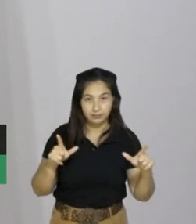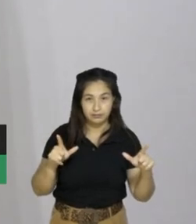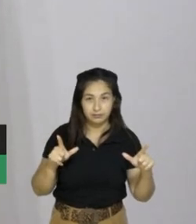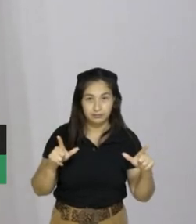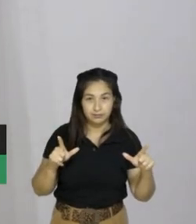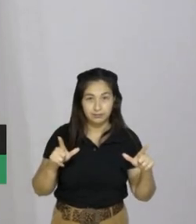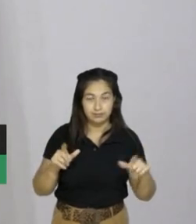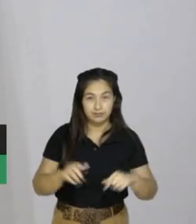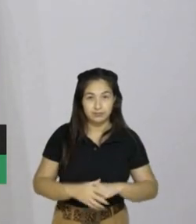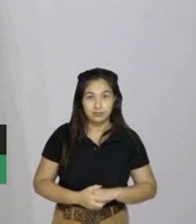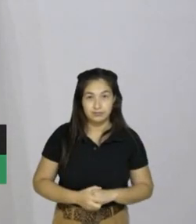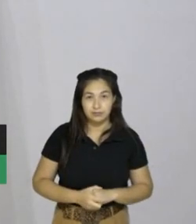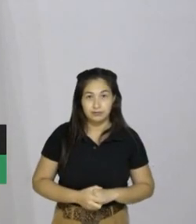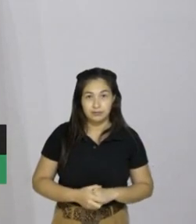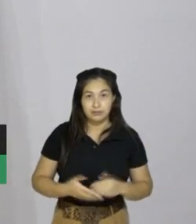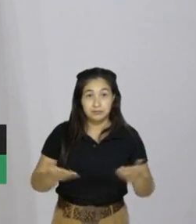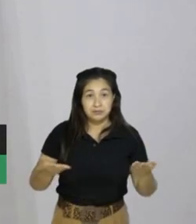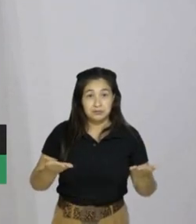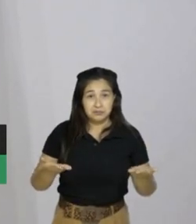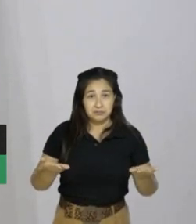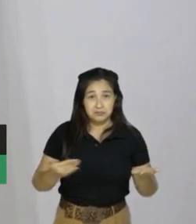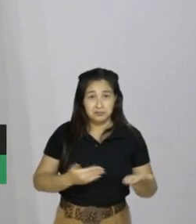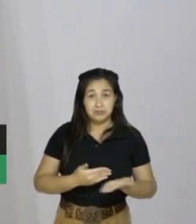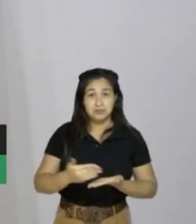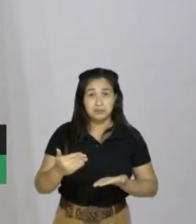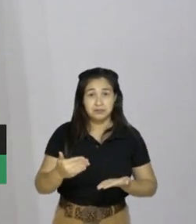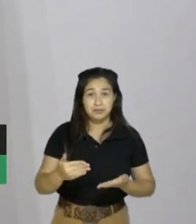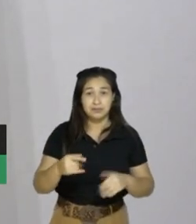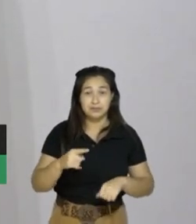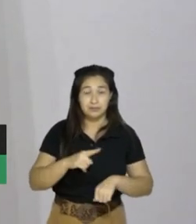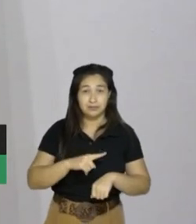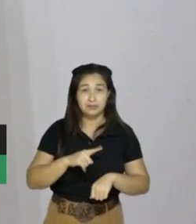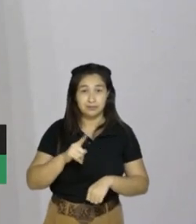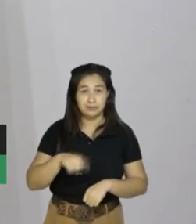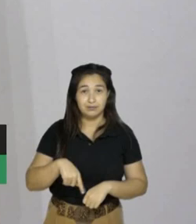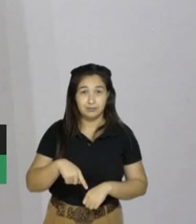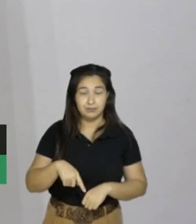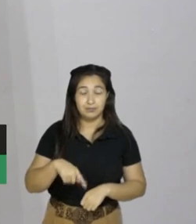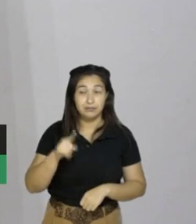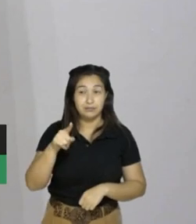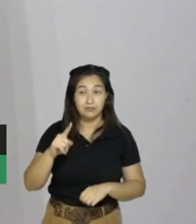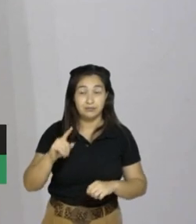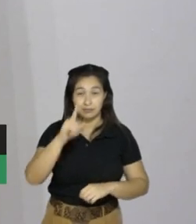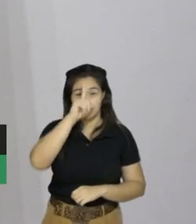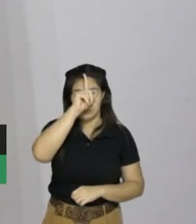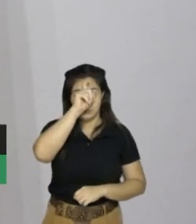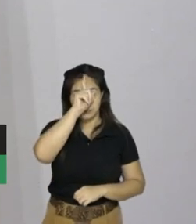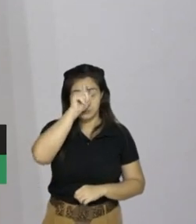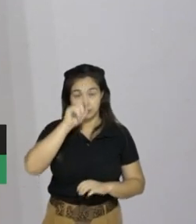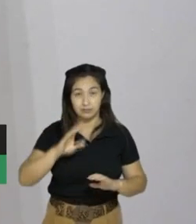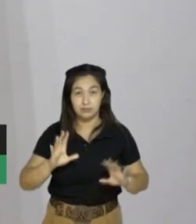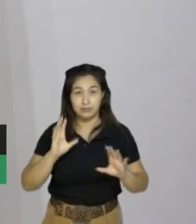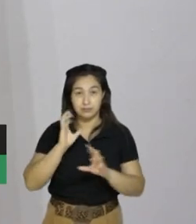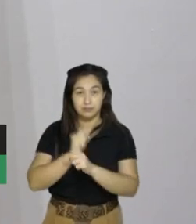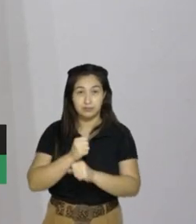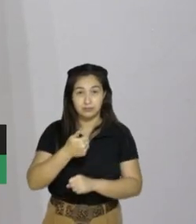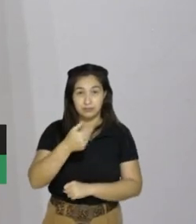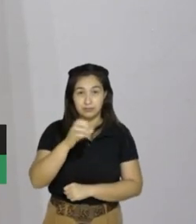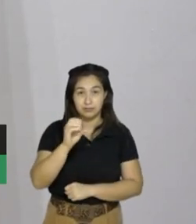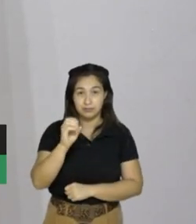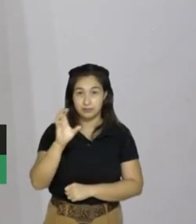esse pronunciamento meu tem a ver com os 100 anos de um hospital comunitário e